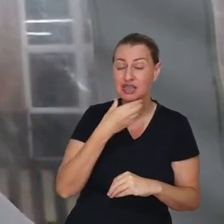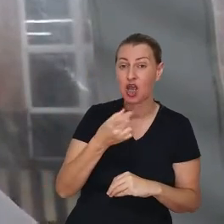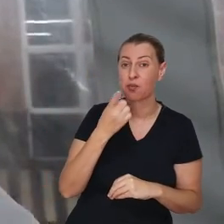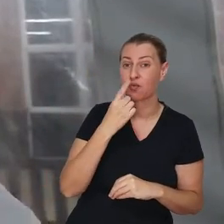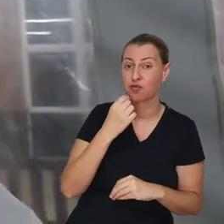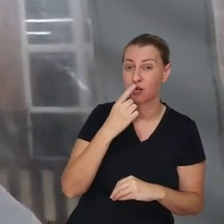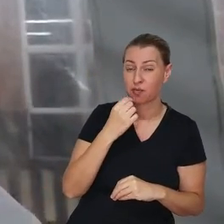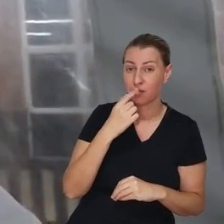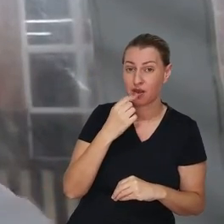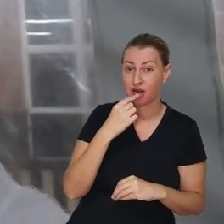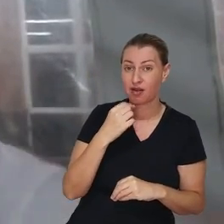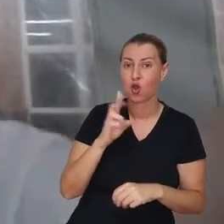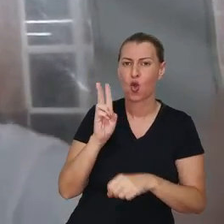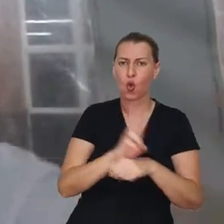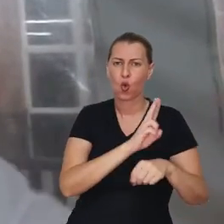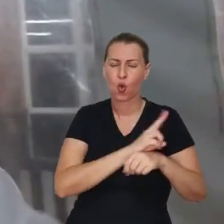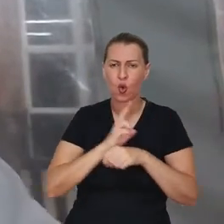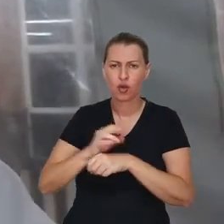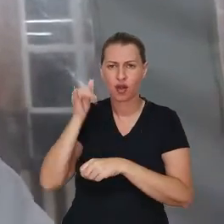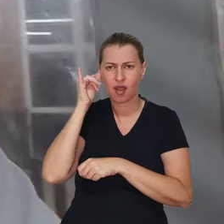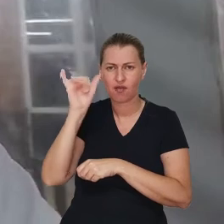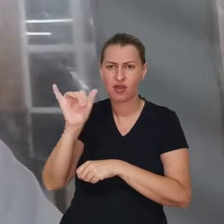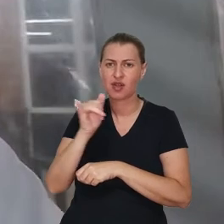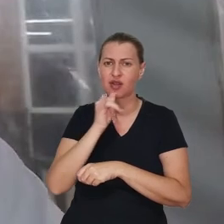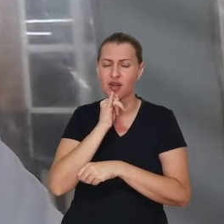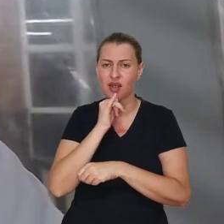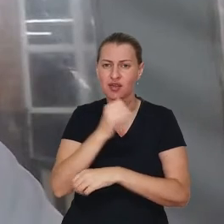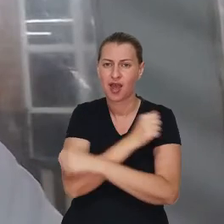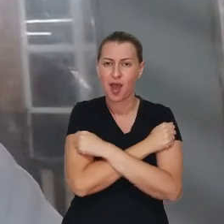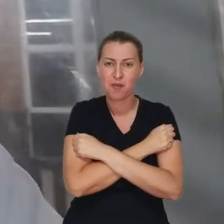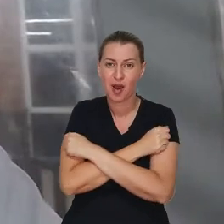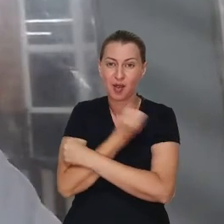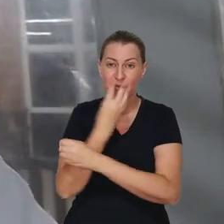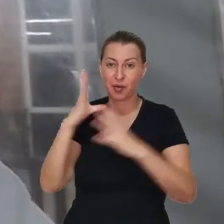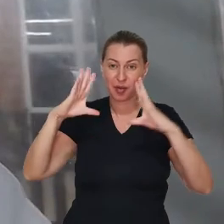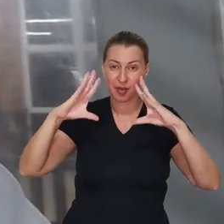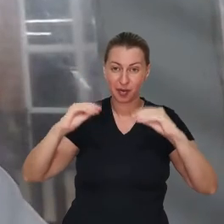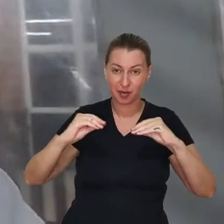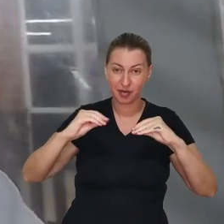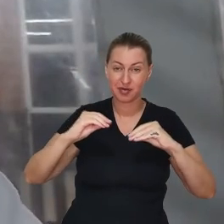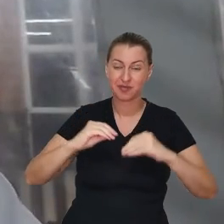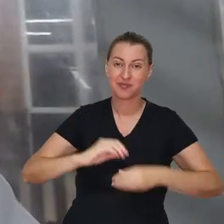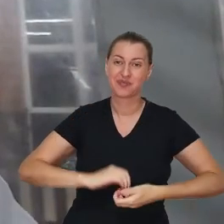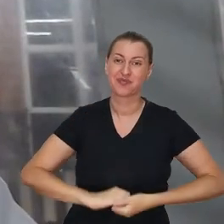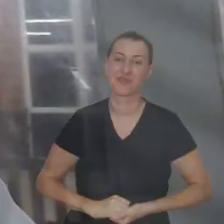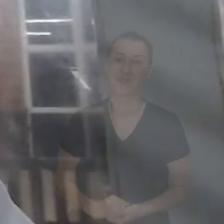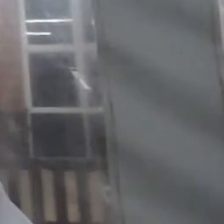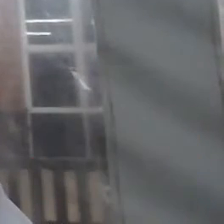Vamos lá, tudo de bom, um abraço e uma boa noite. Até mais, pessoal. Tudo de bom.